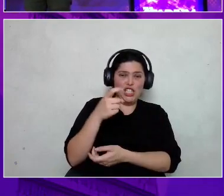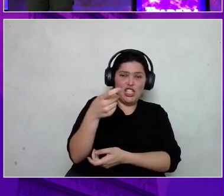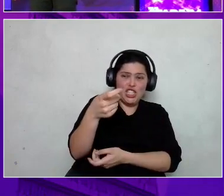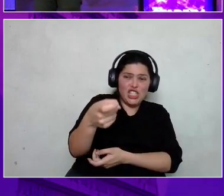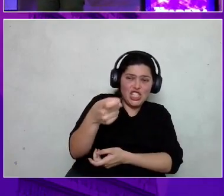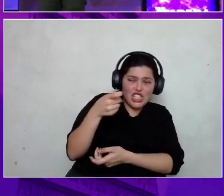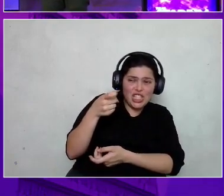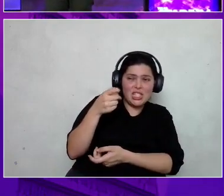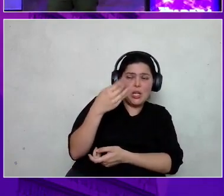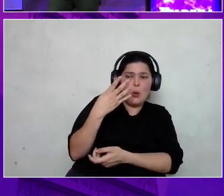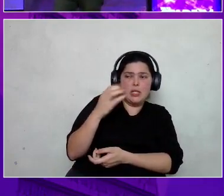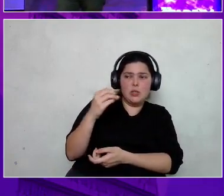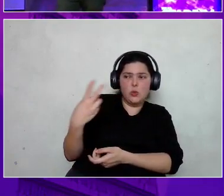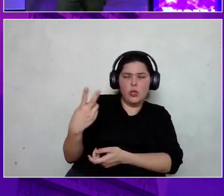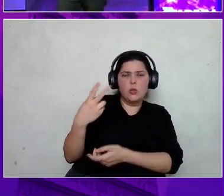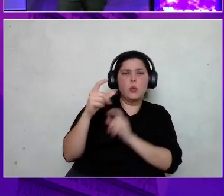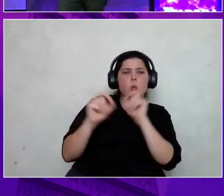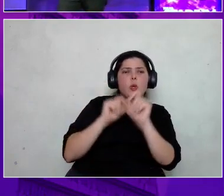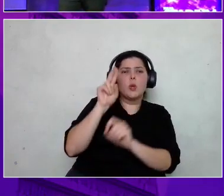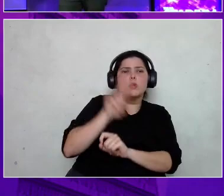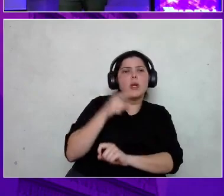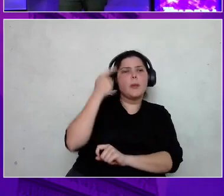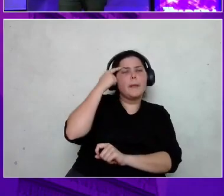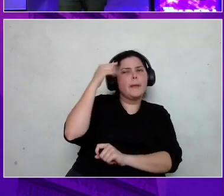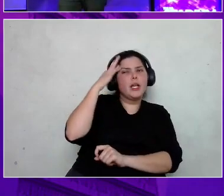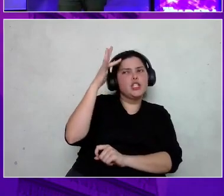402. O que, que o seu usuário pensa em relação a isso?